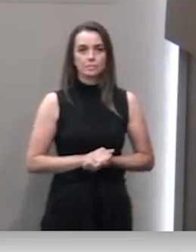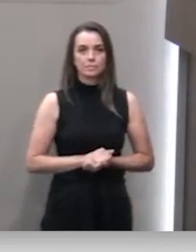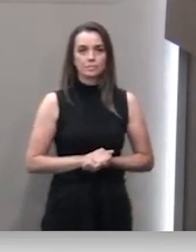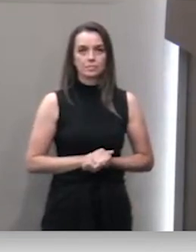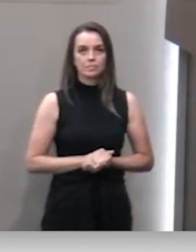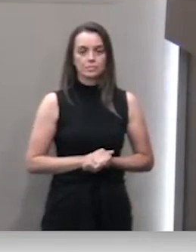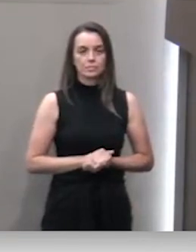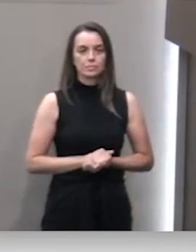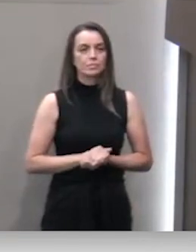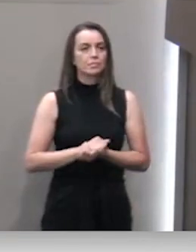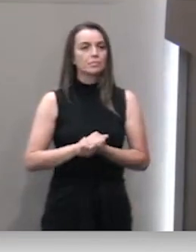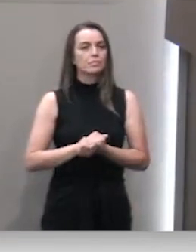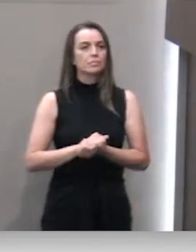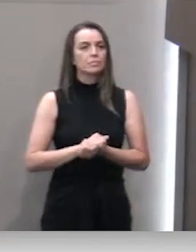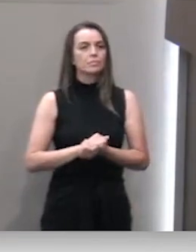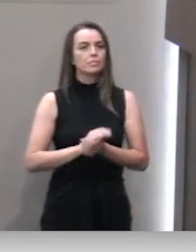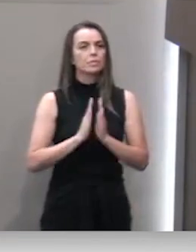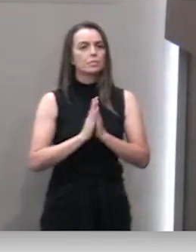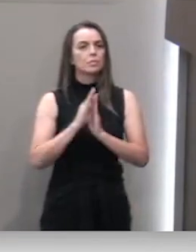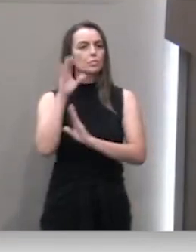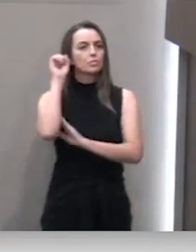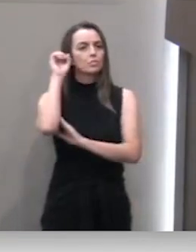favor, o som, aumenta um pouco, por favor.